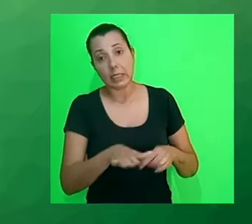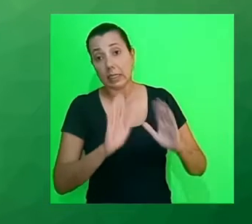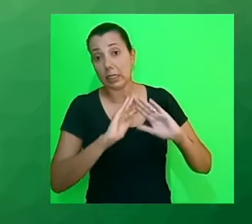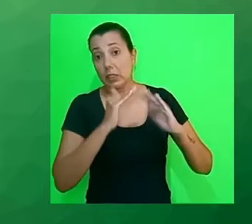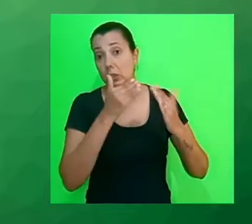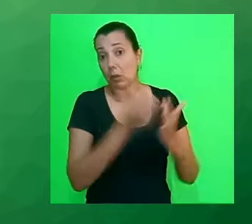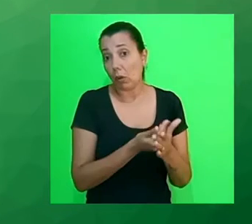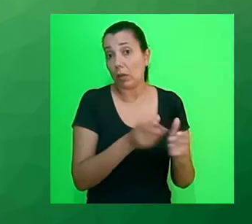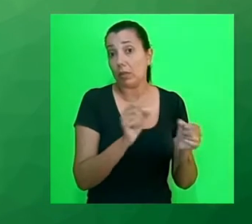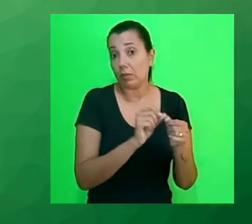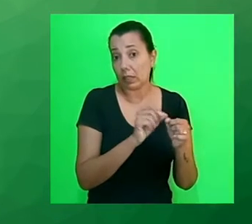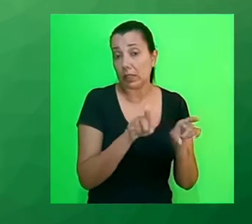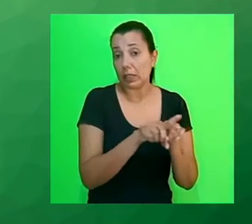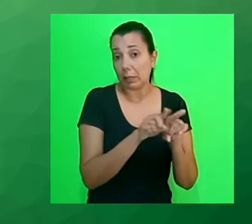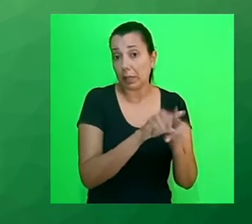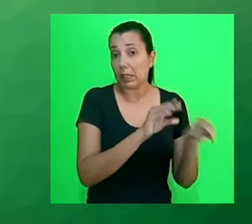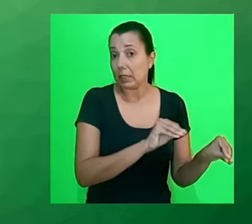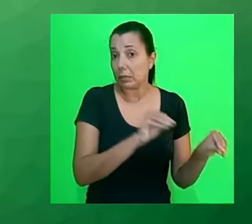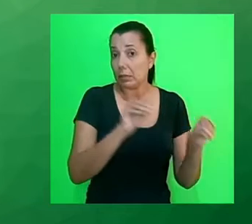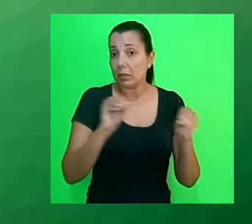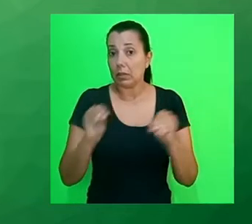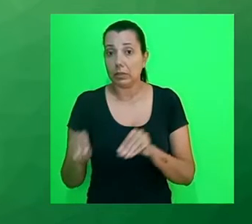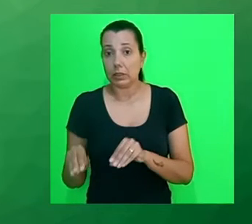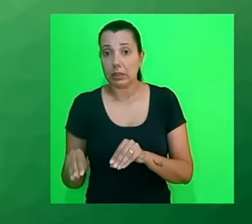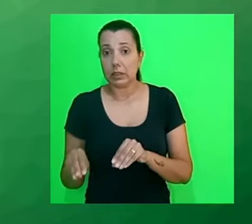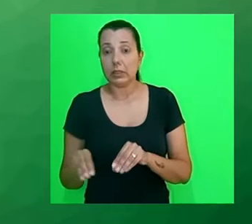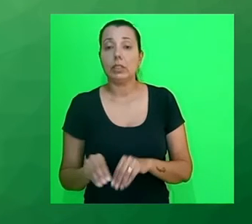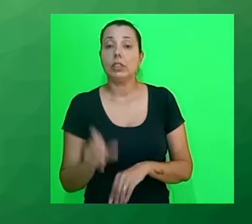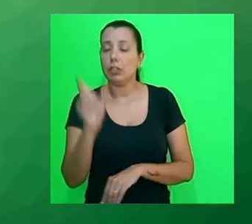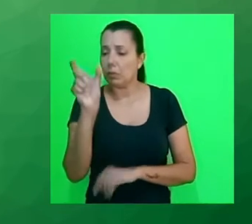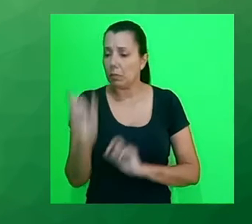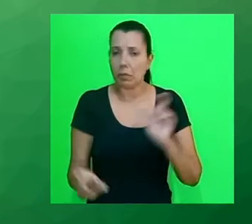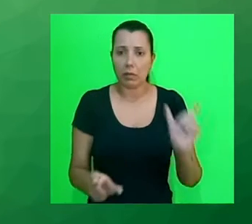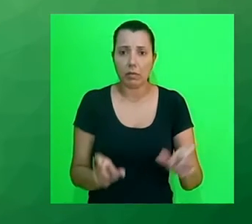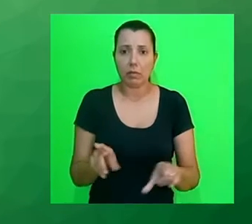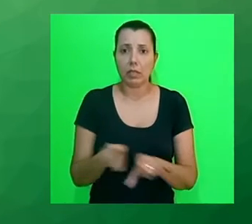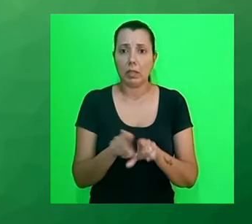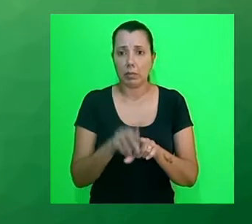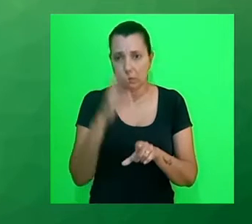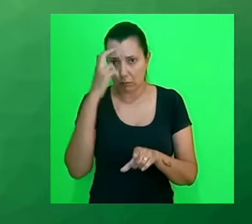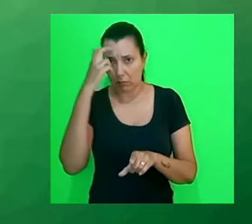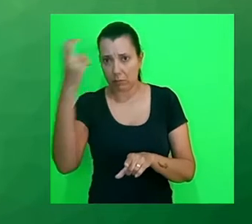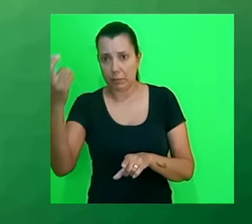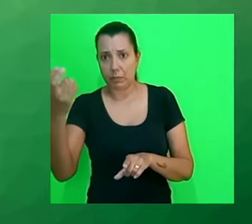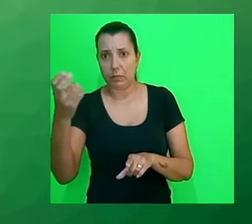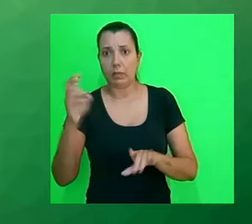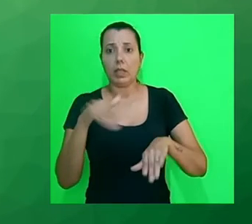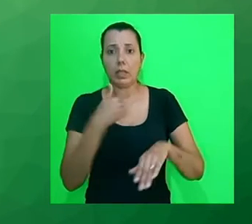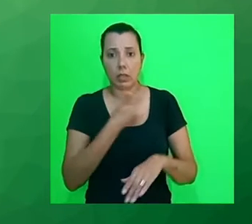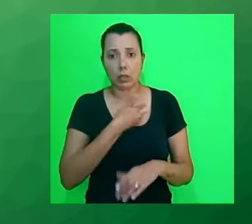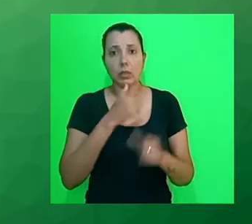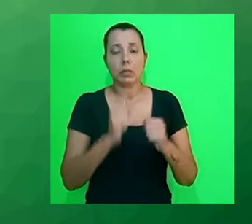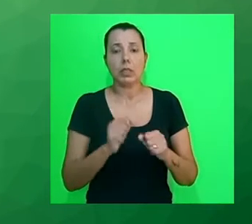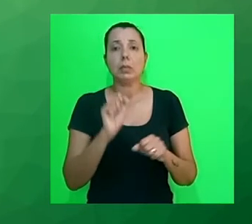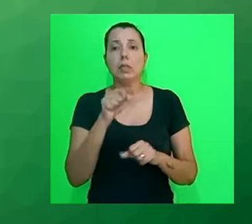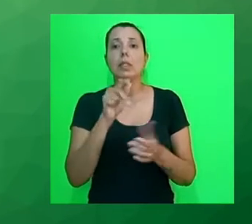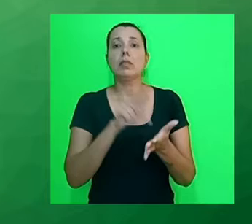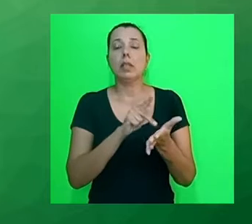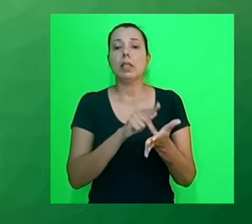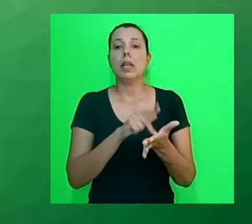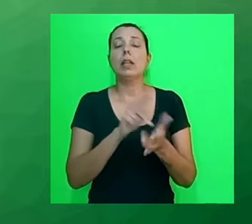outras possibilidades. E existe um mundo de igualdade entre homens e mulheres, um mundo onde a nossa